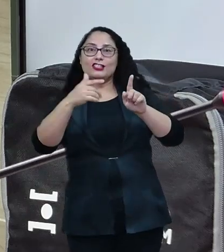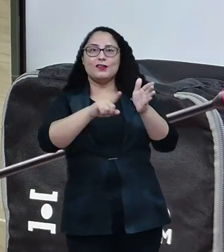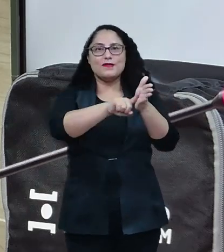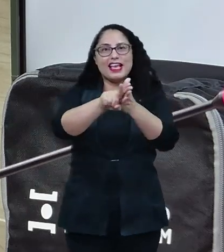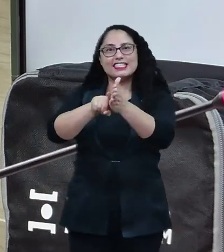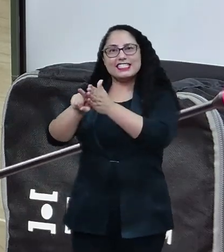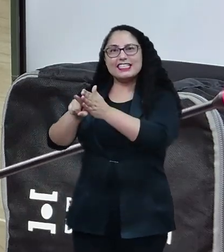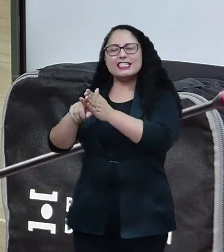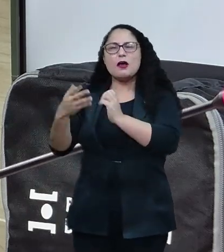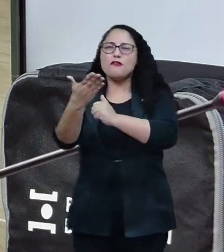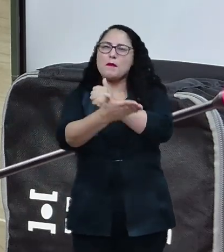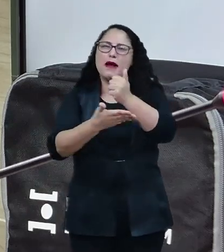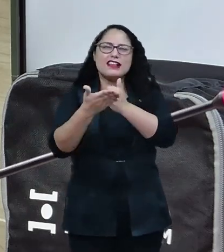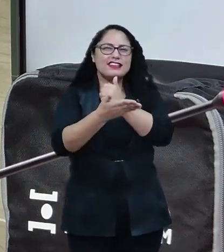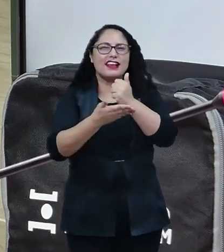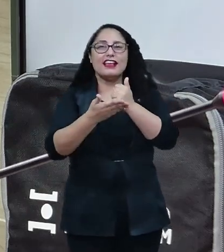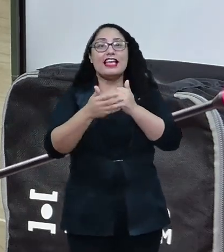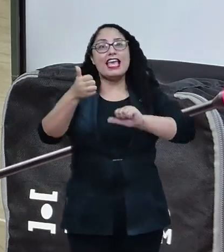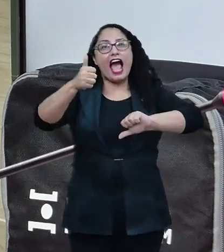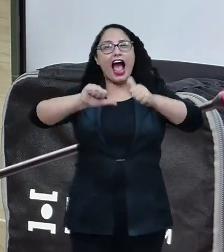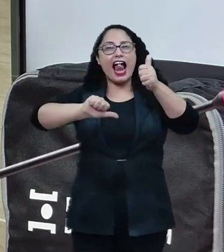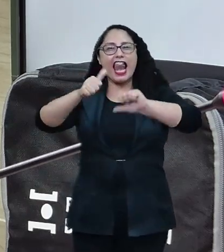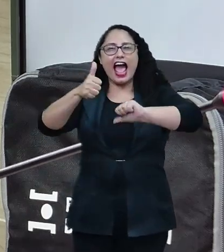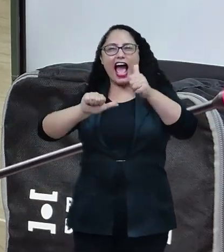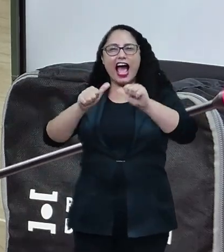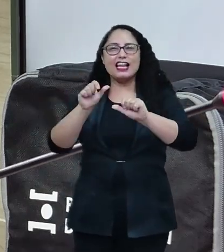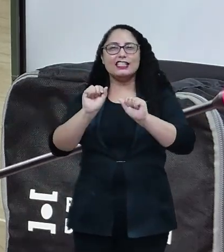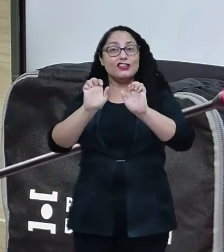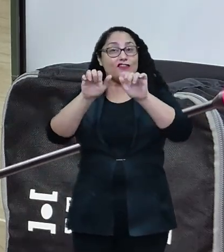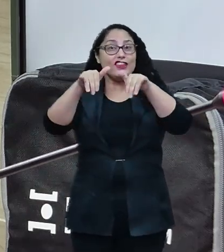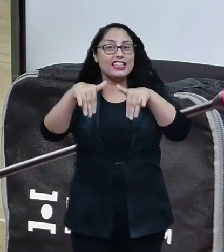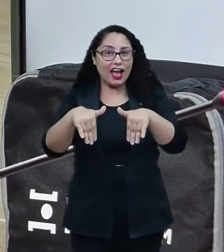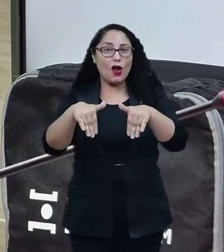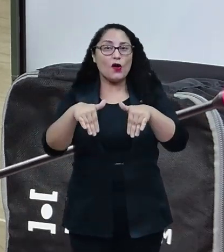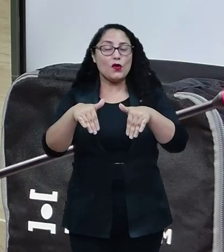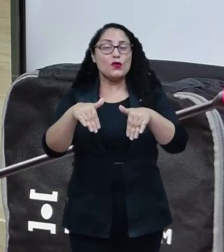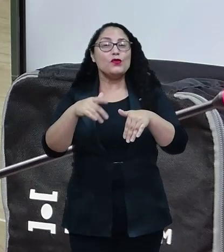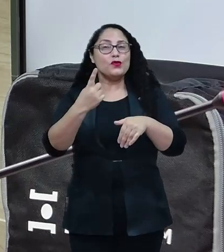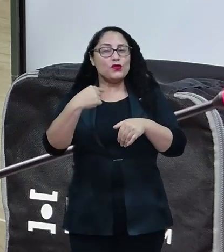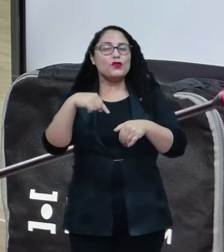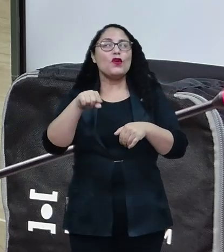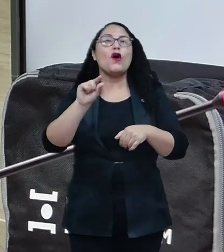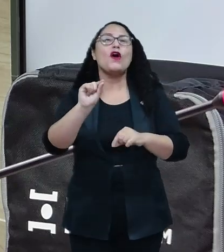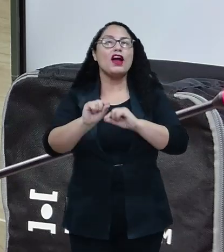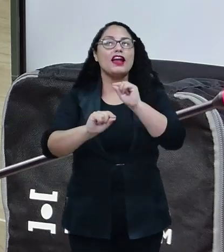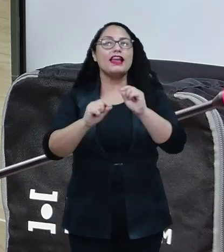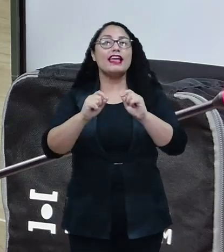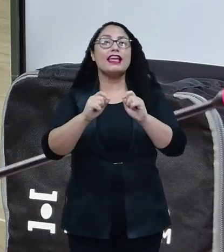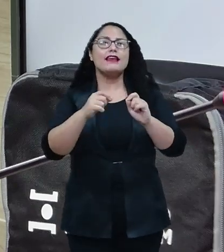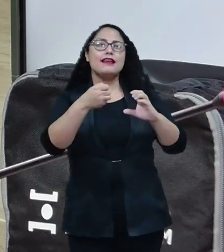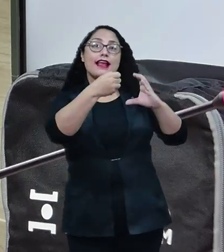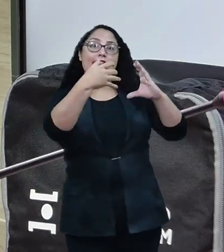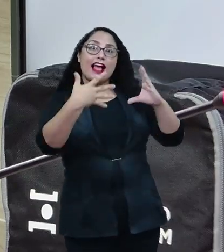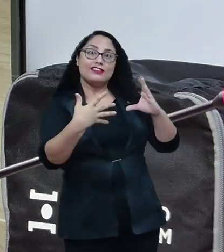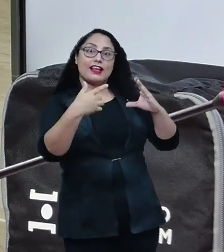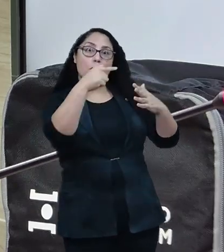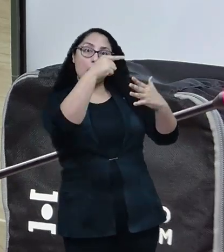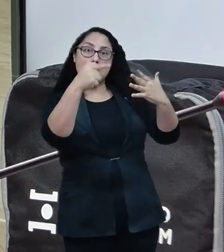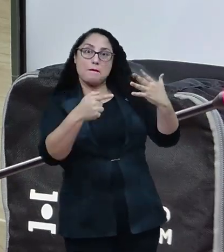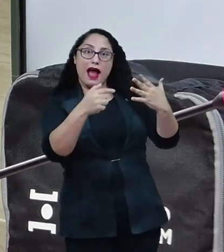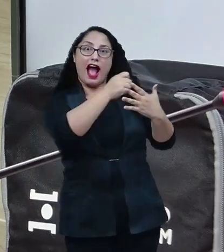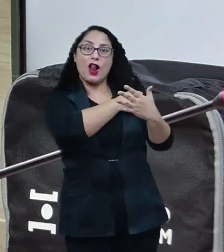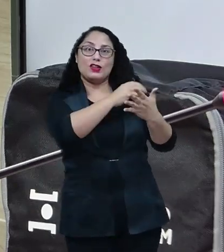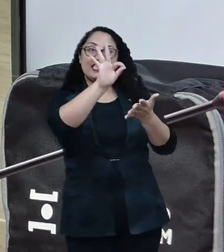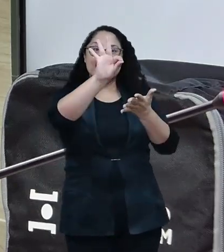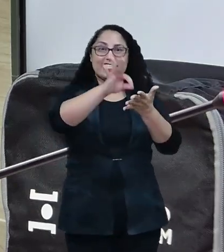E eu acho que basicamente foi isso. E a análise final, né, foi classificar os estudantes que se